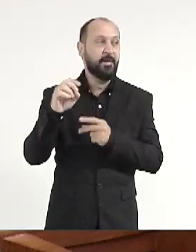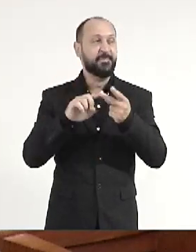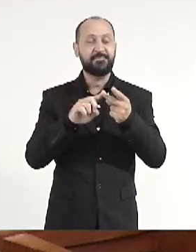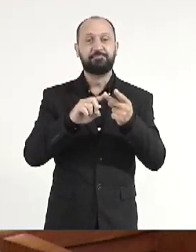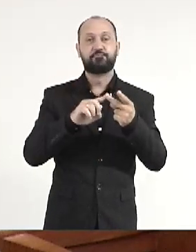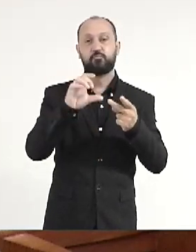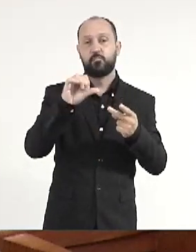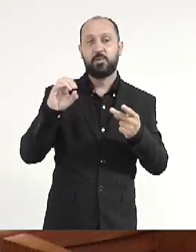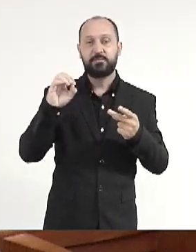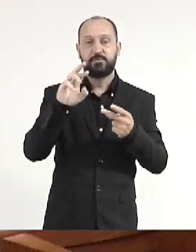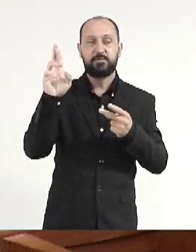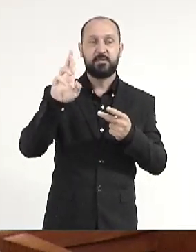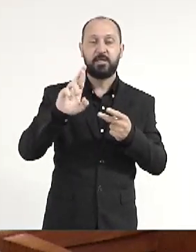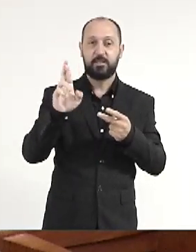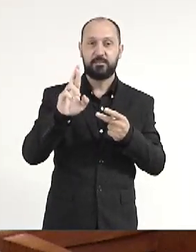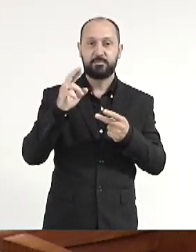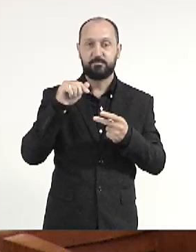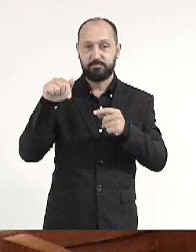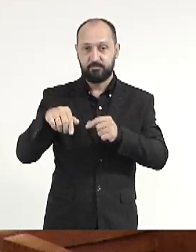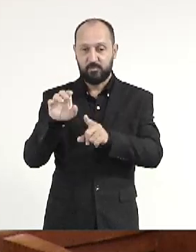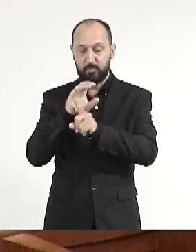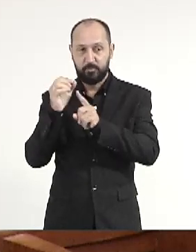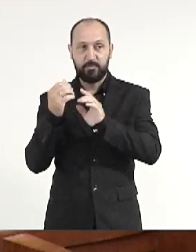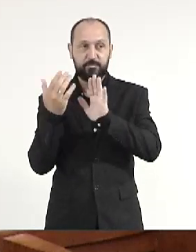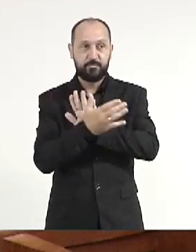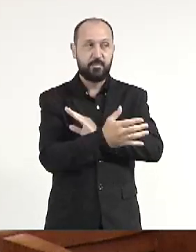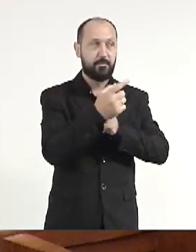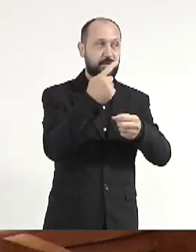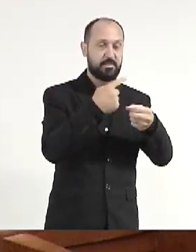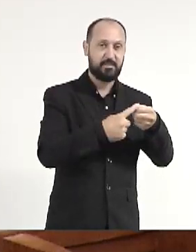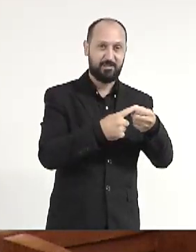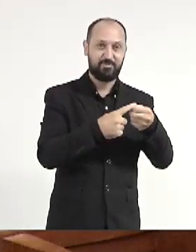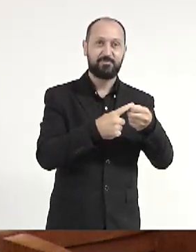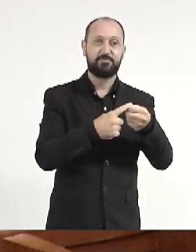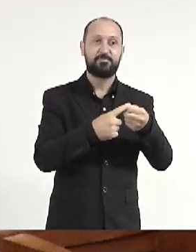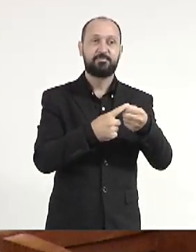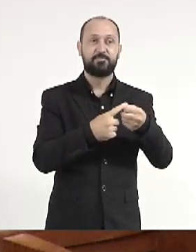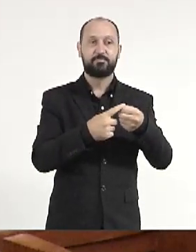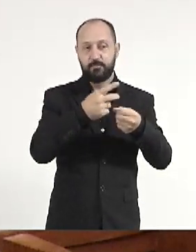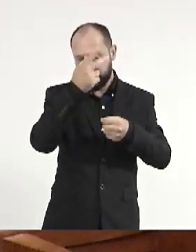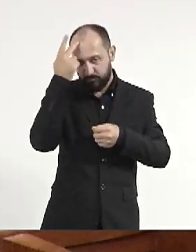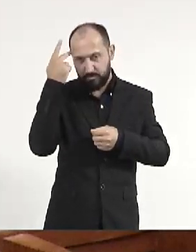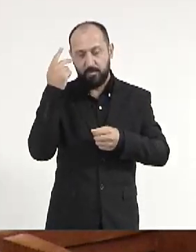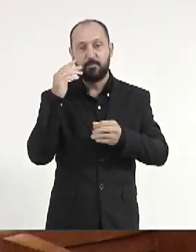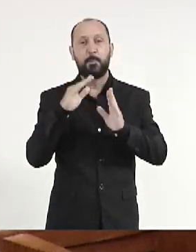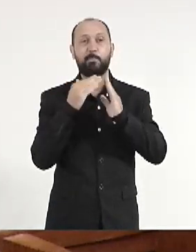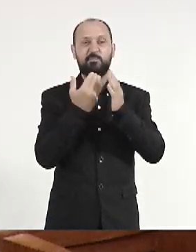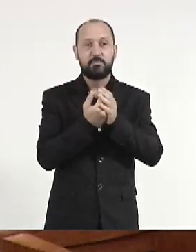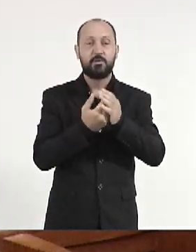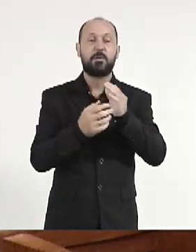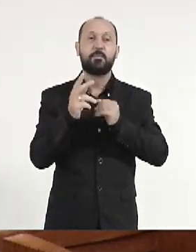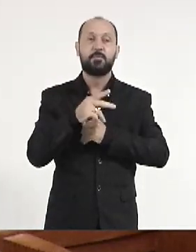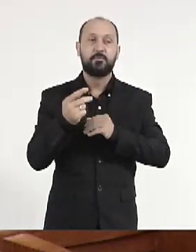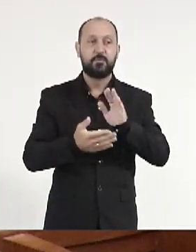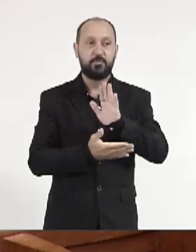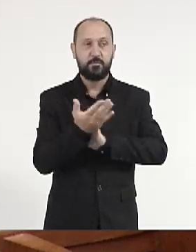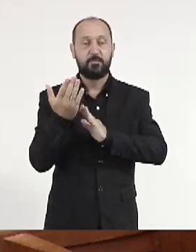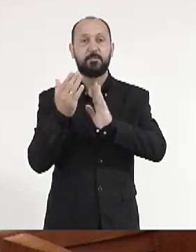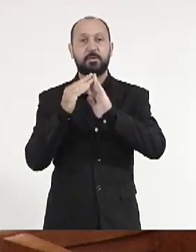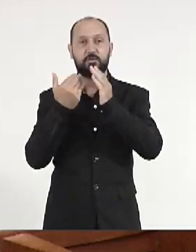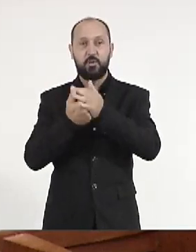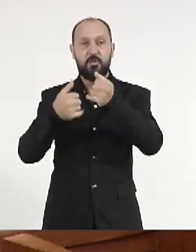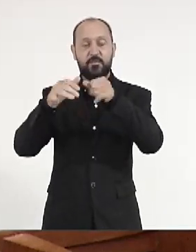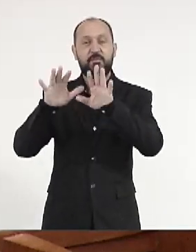800 reais de barco, para elas saírem da comunidade e chegar até a cidade. Então, as pessoas vão para as escolas, as professoras vão para as escolas, ficam